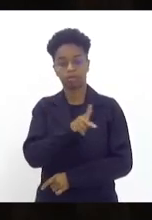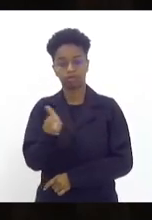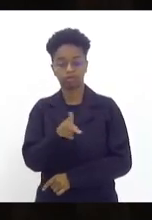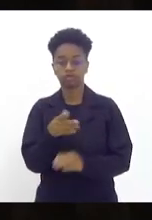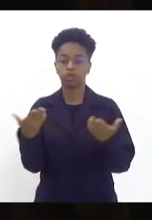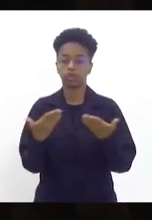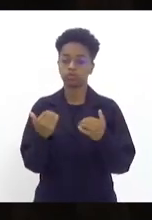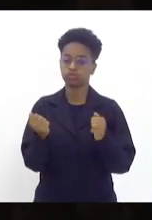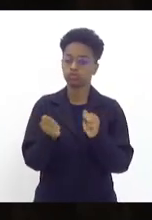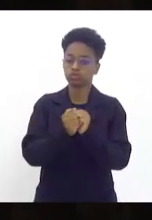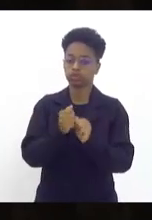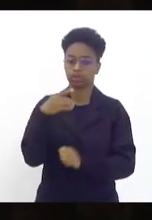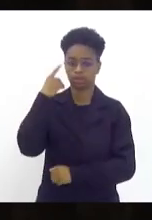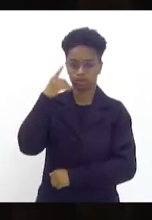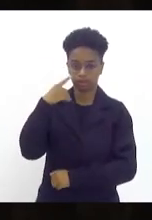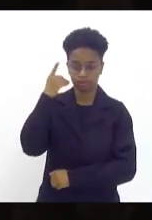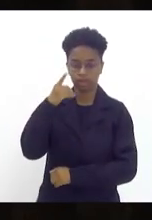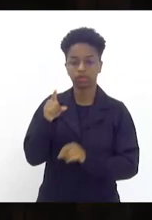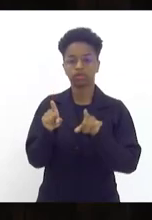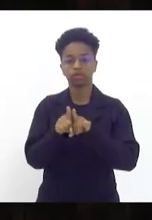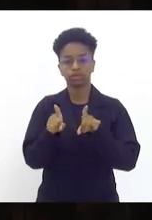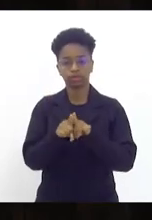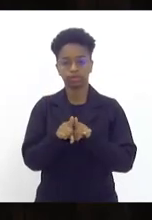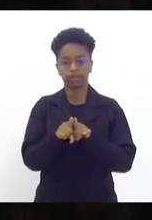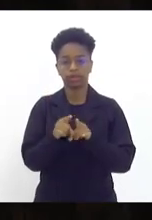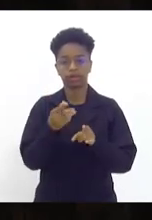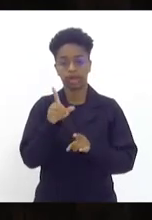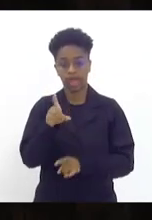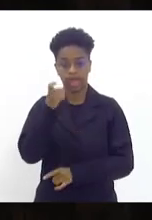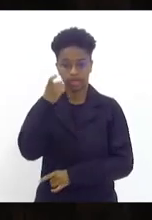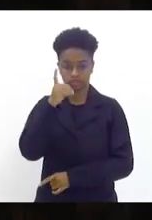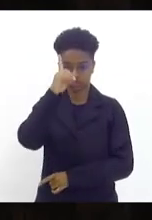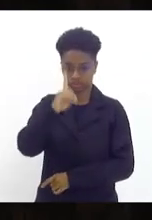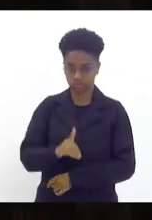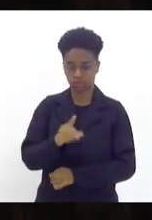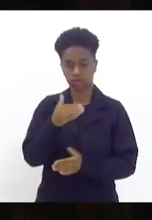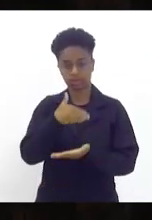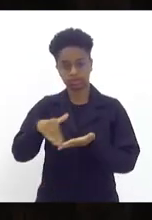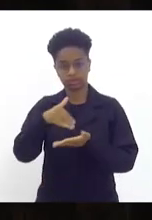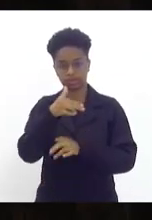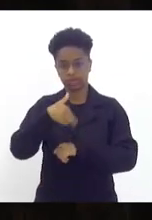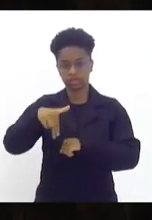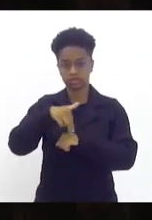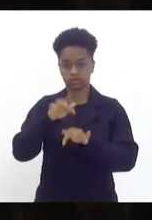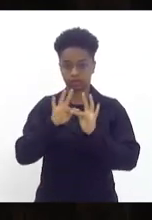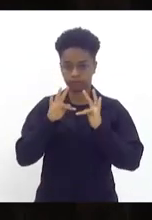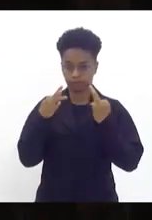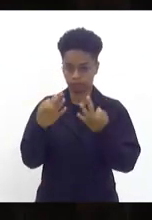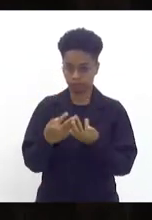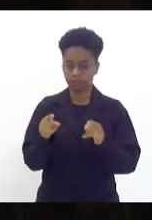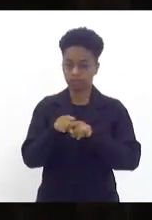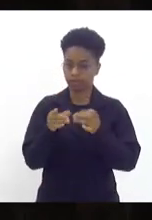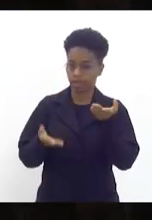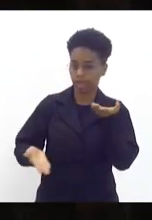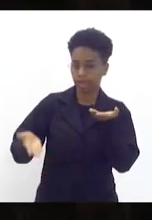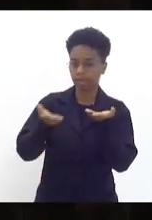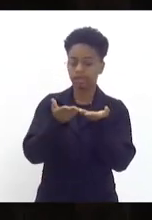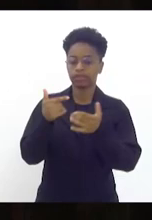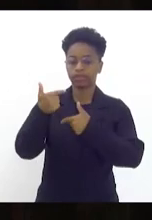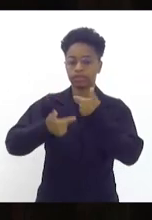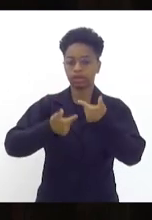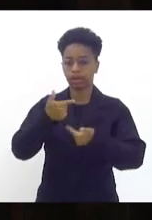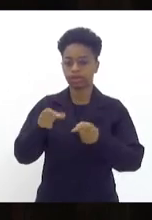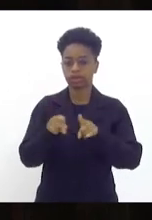nosso deputado, e que foi a nossa diretora na Secretaria Nacional da Família, de Equilíbrio Trabalho-Família, uma